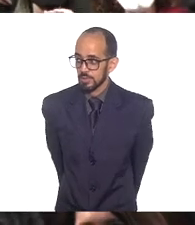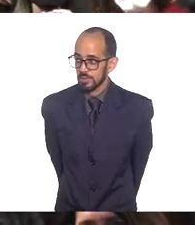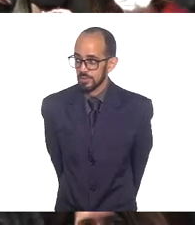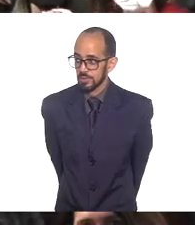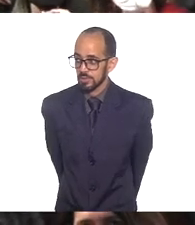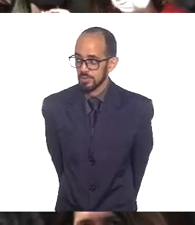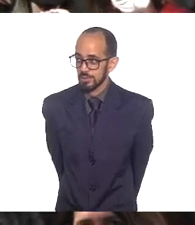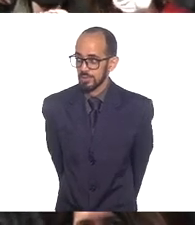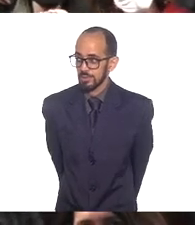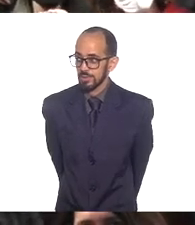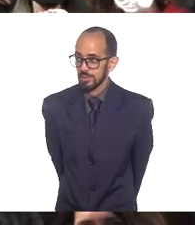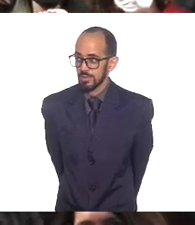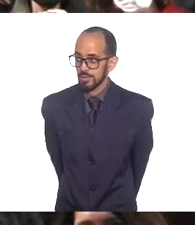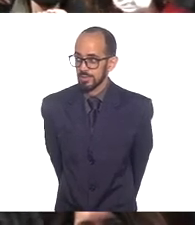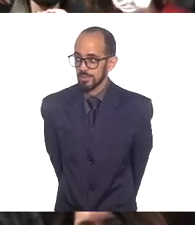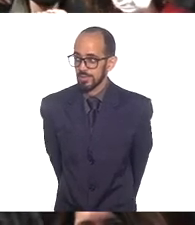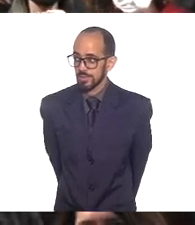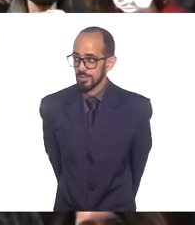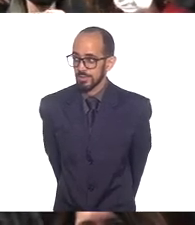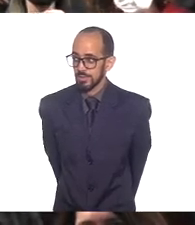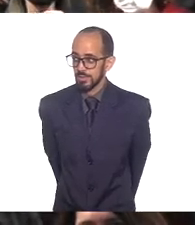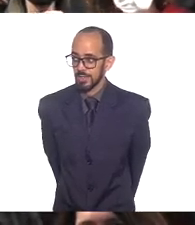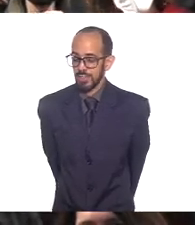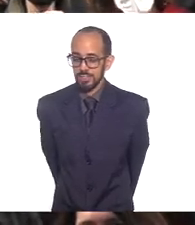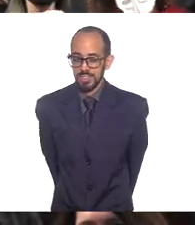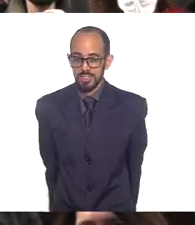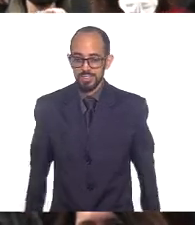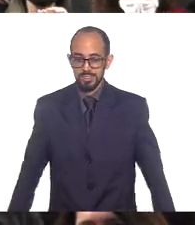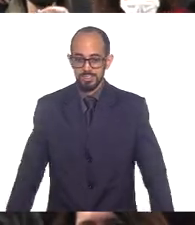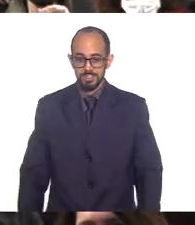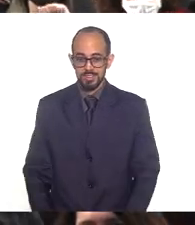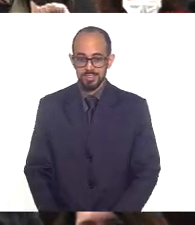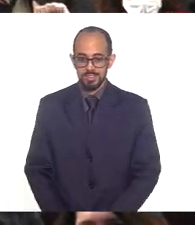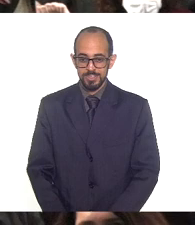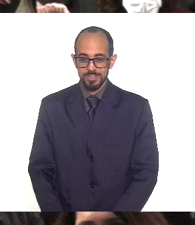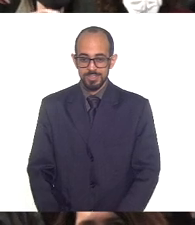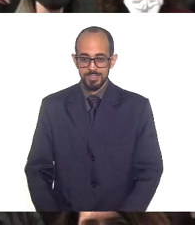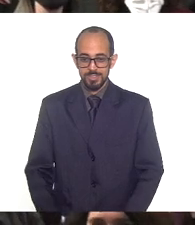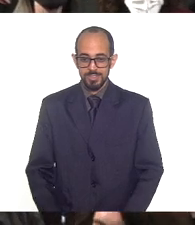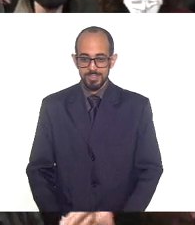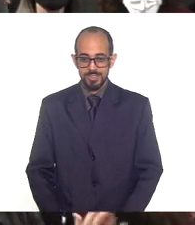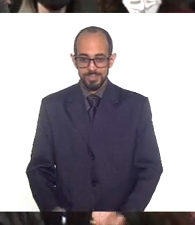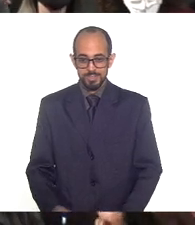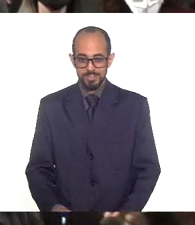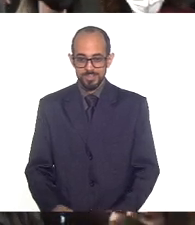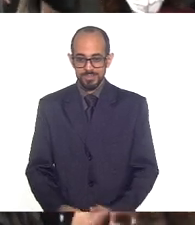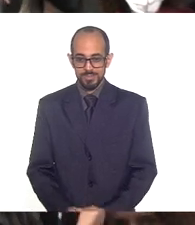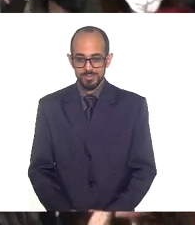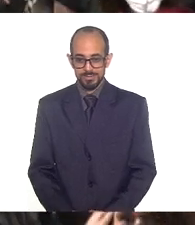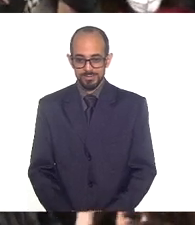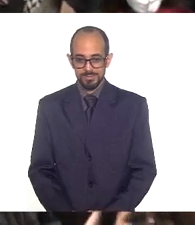E ai que imagem bacana lá na televisão e vamos lá